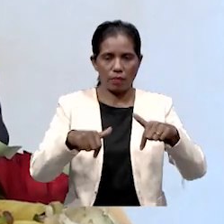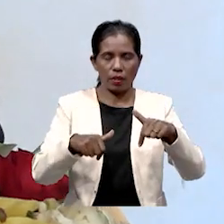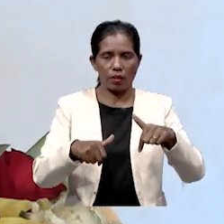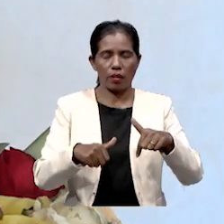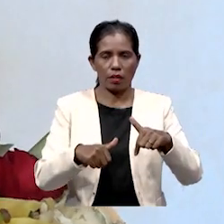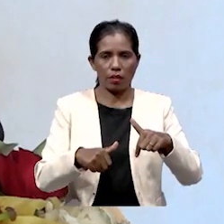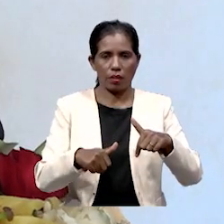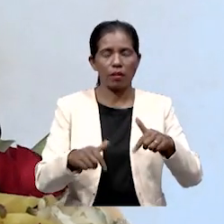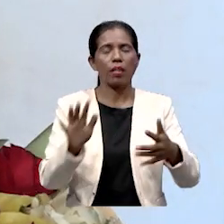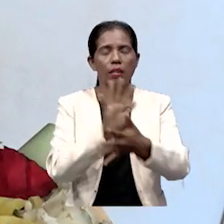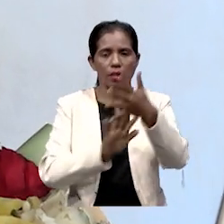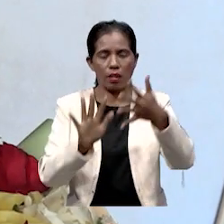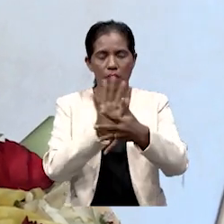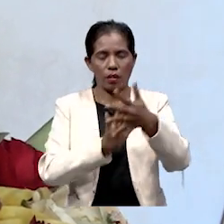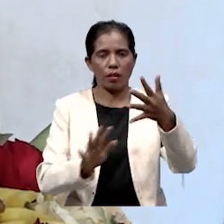as comemorações